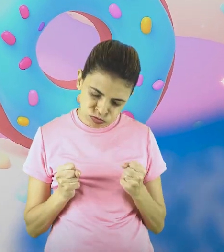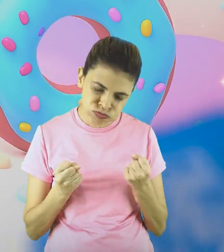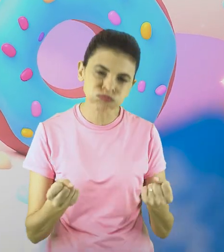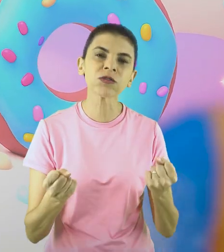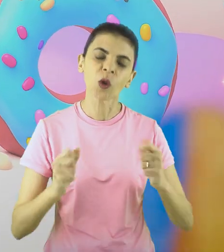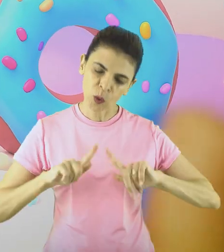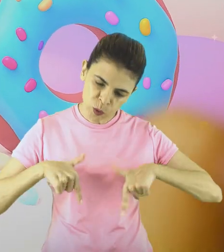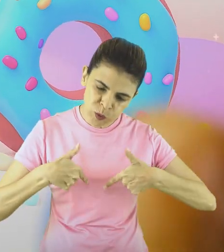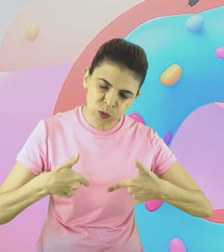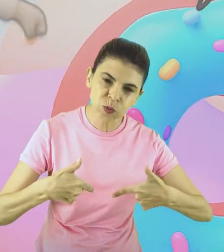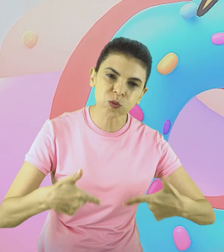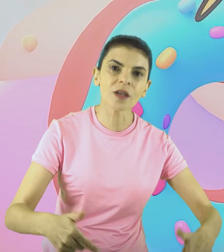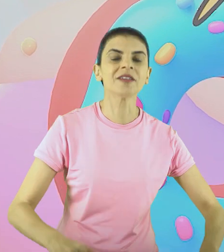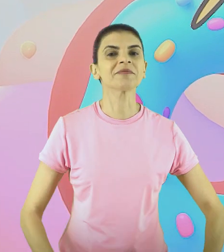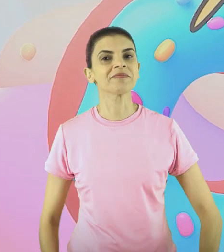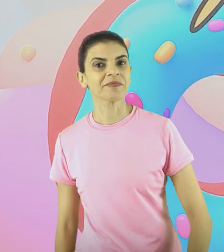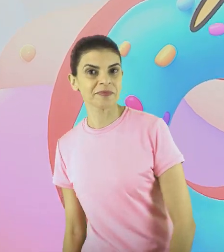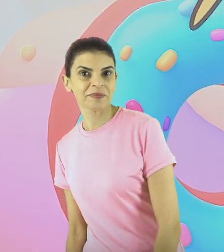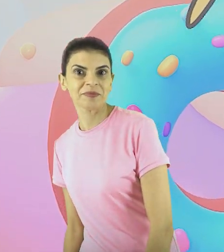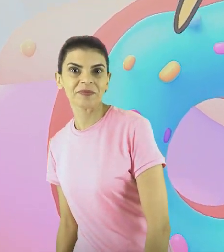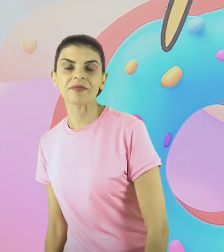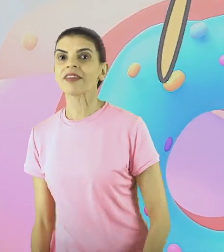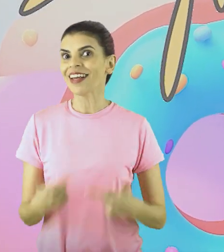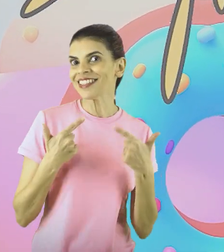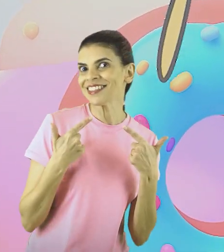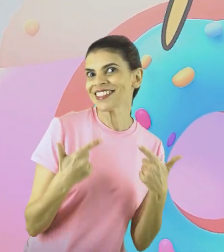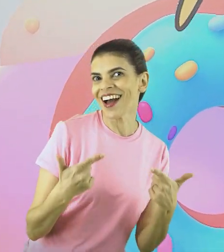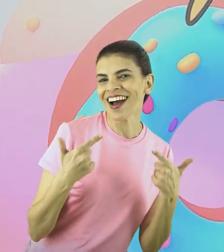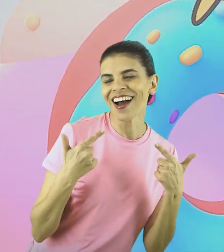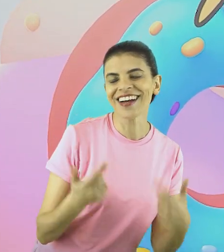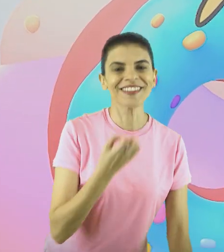capaz. Boa sorte,